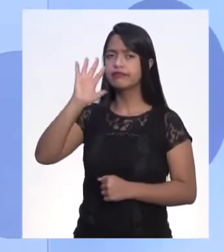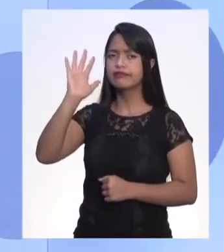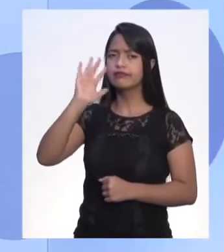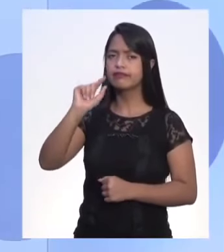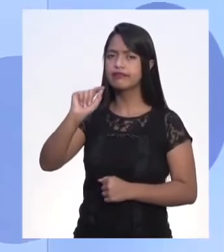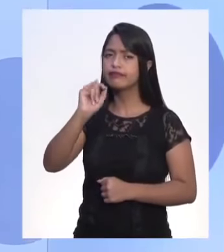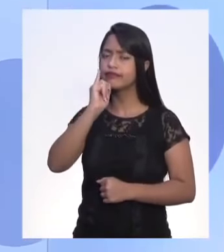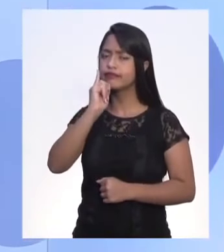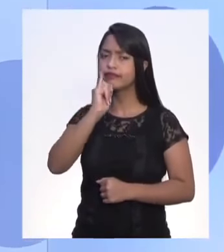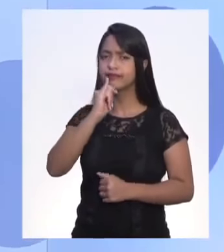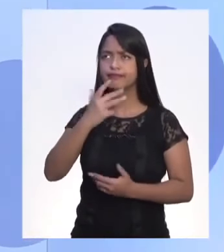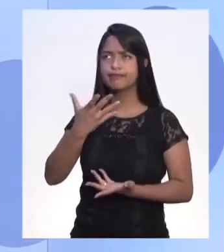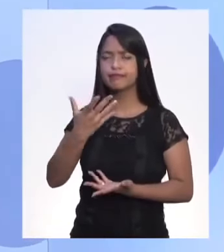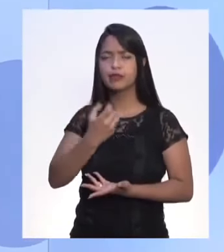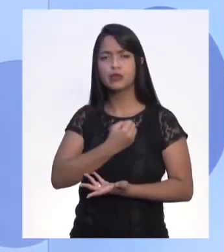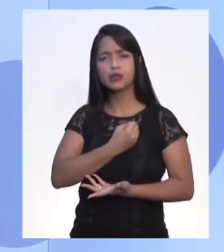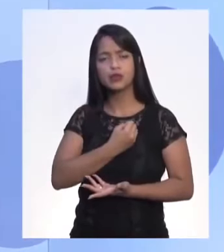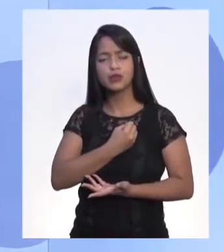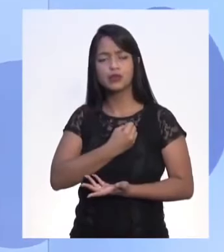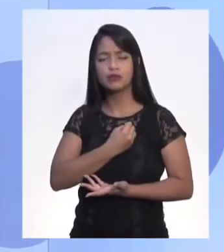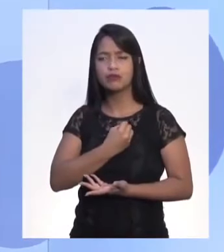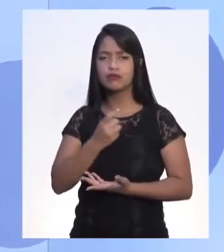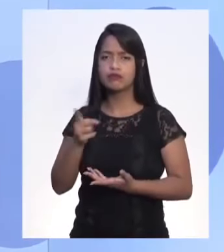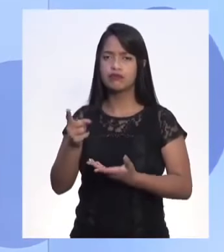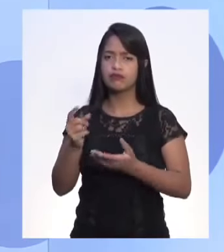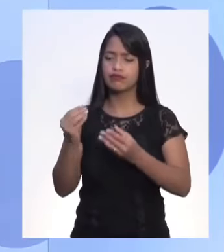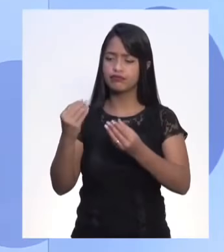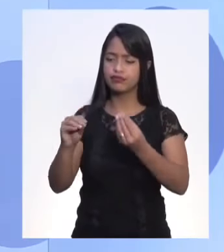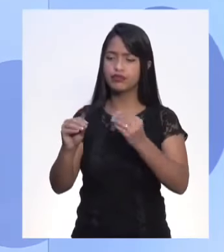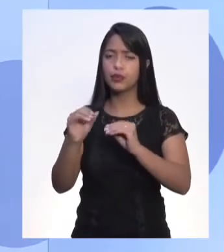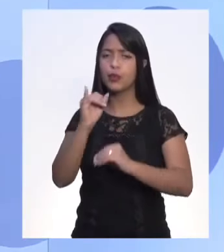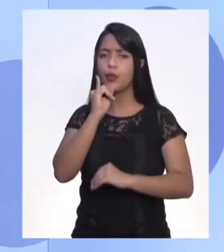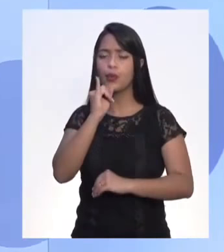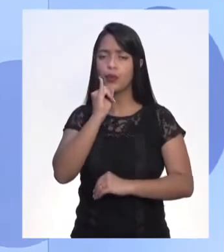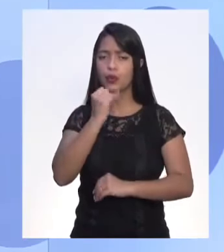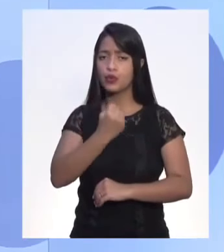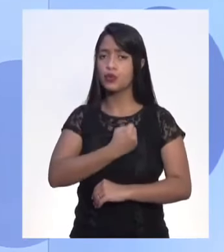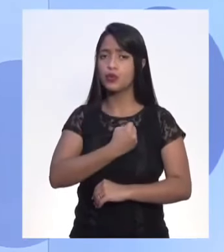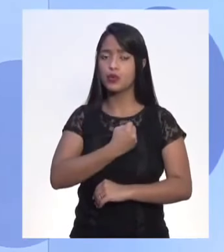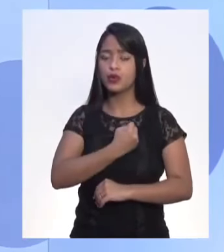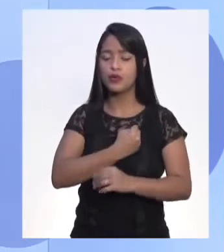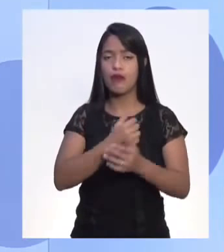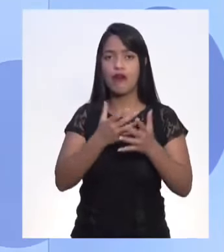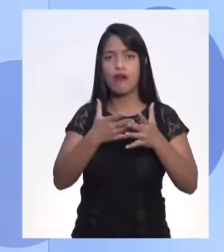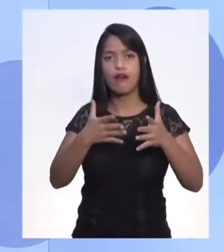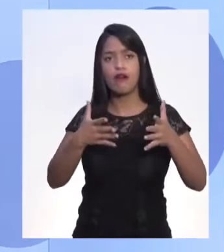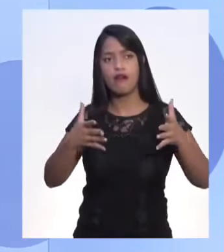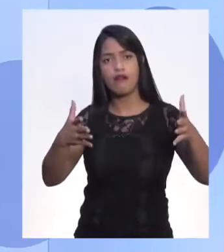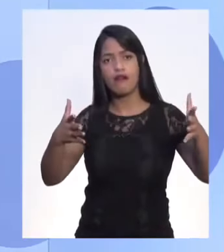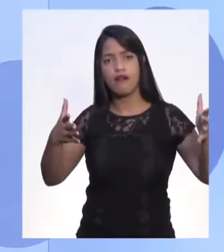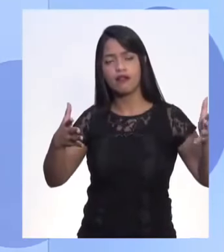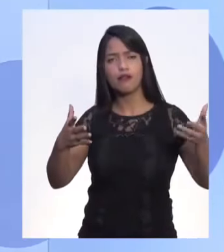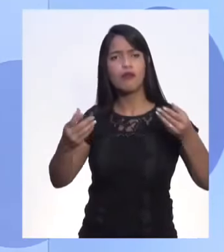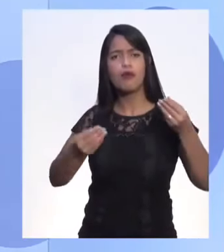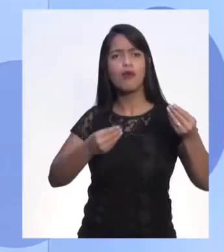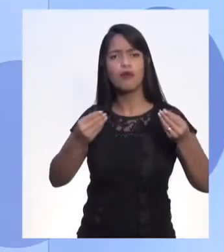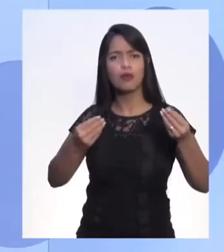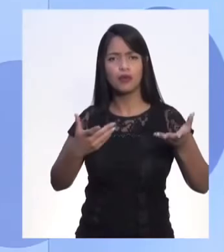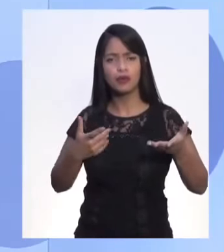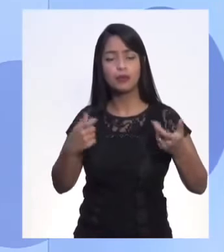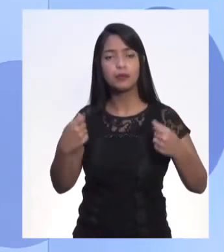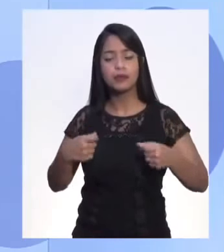escrever determinados números né com essa simbologia imagina a escrever números muito grandes né eu preciso as